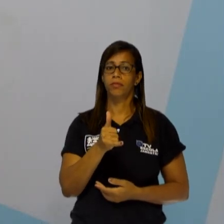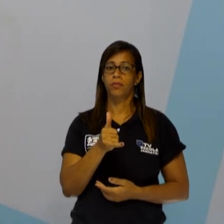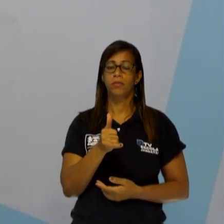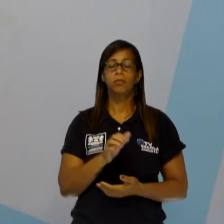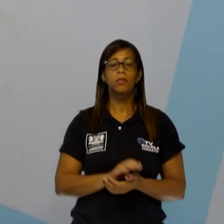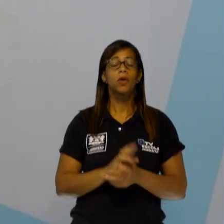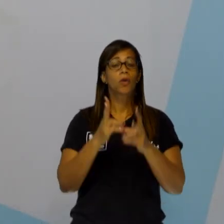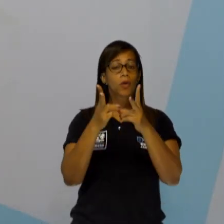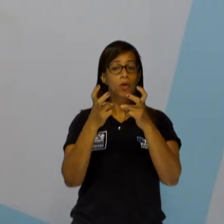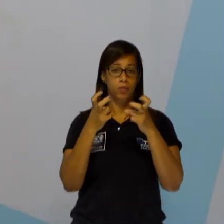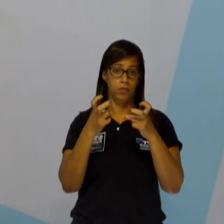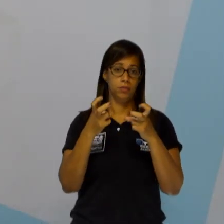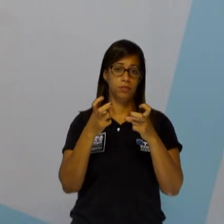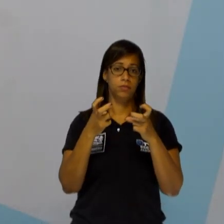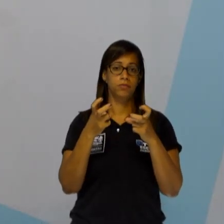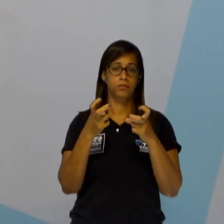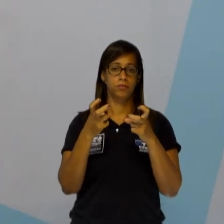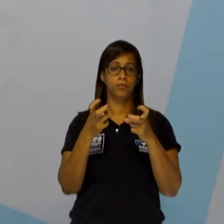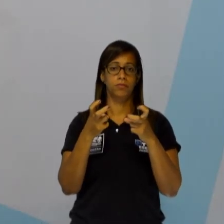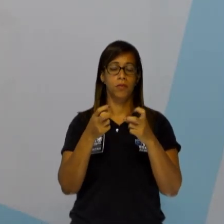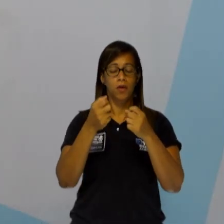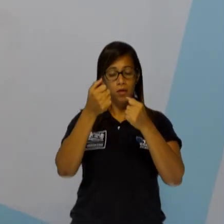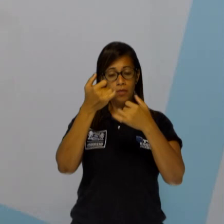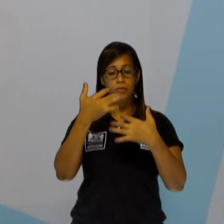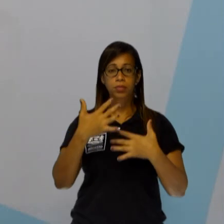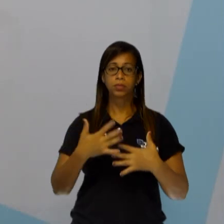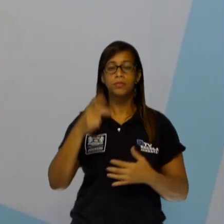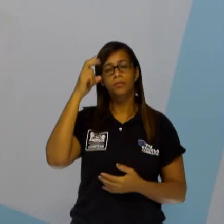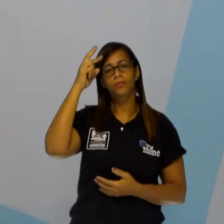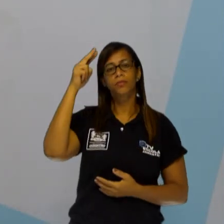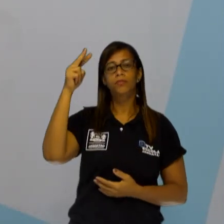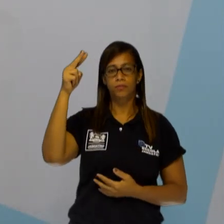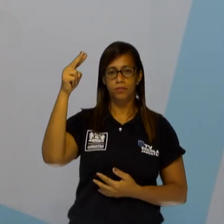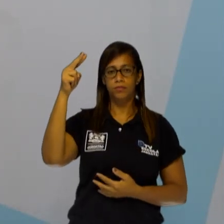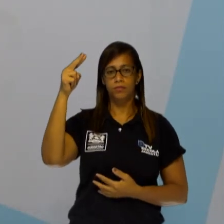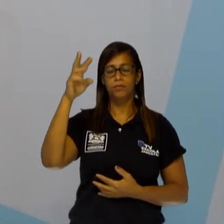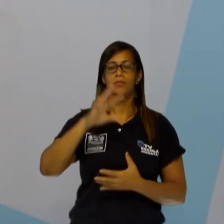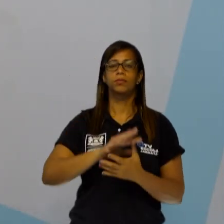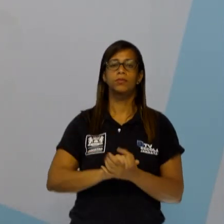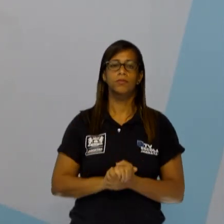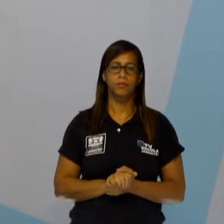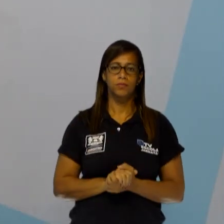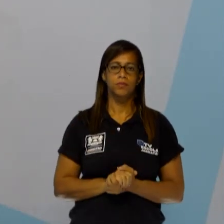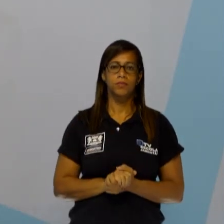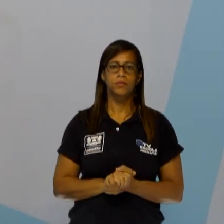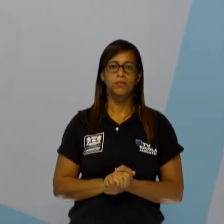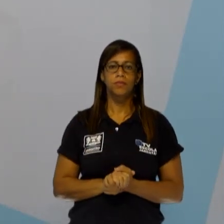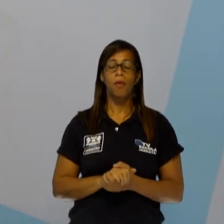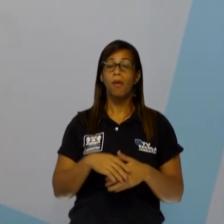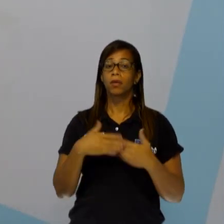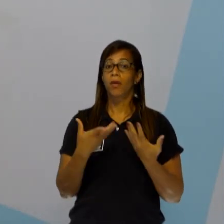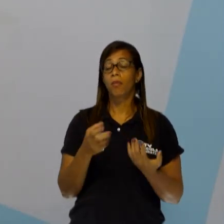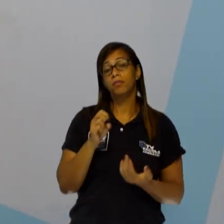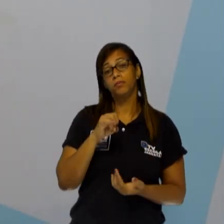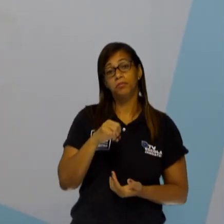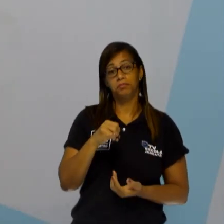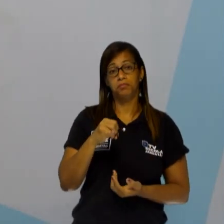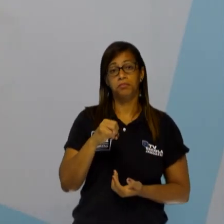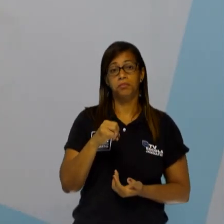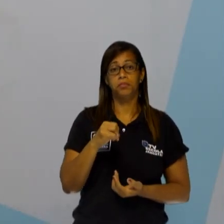história. Mas não dá para dizer que ele vê tudo de forma preditiva, porque seria assim se ele, por acaso, adivinhasse o que